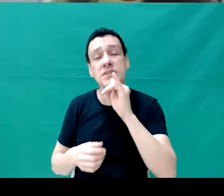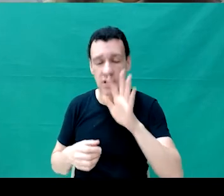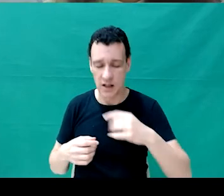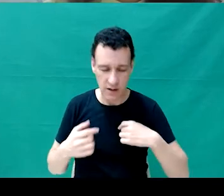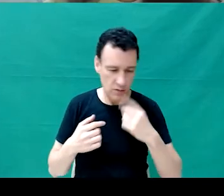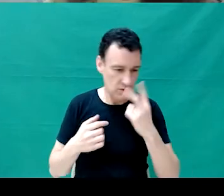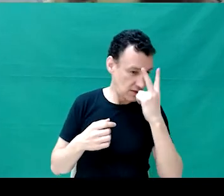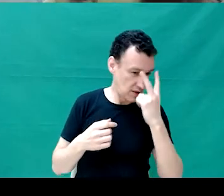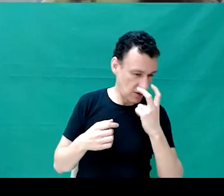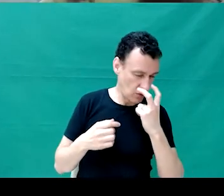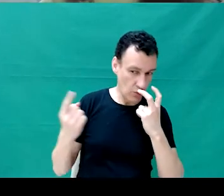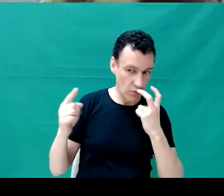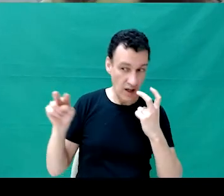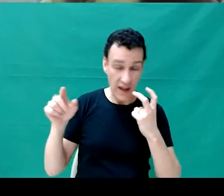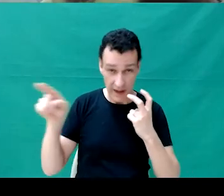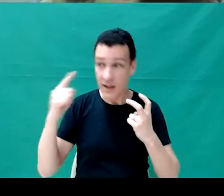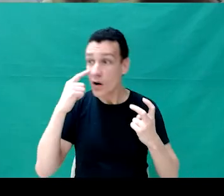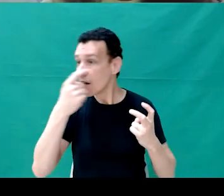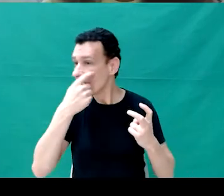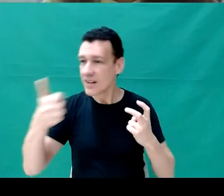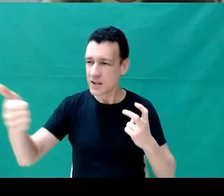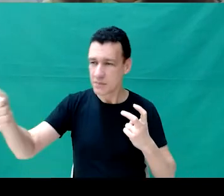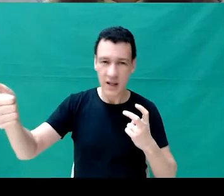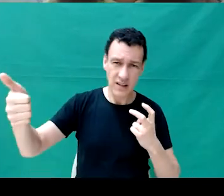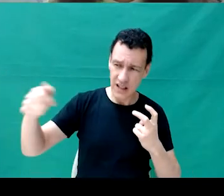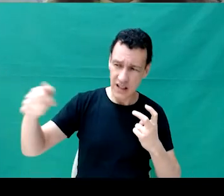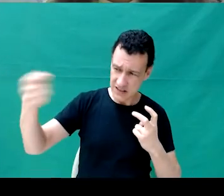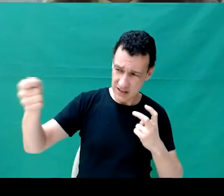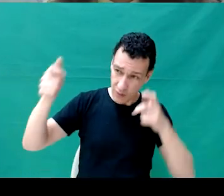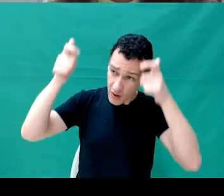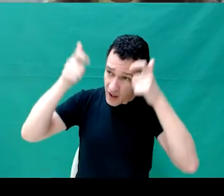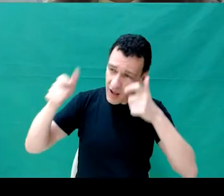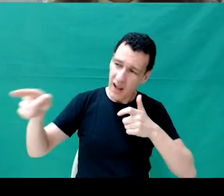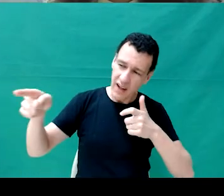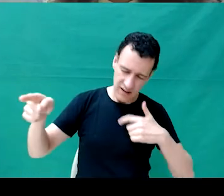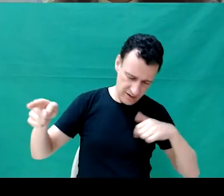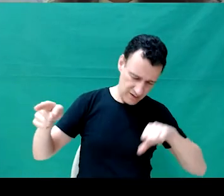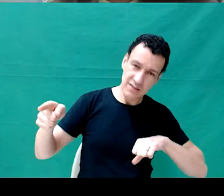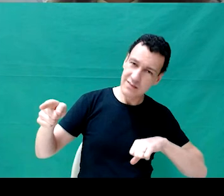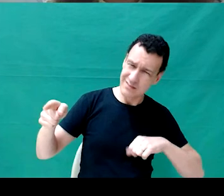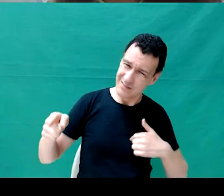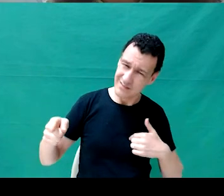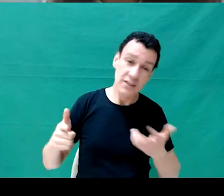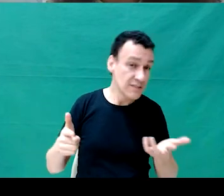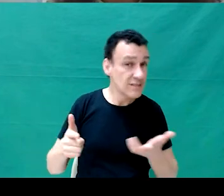que atuam conosco. Então, é importante parar, pensar, refletir.